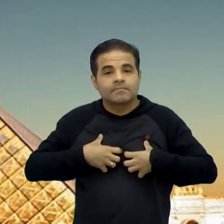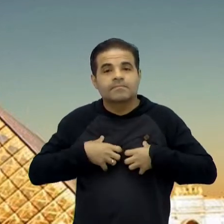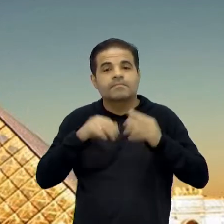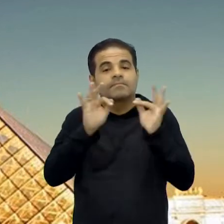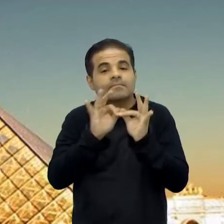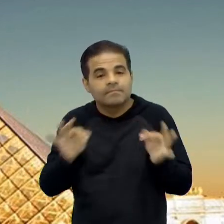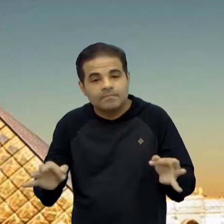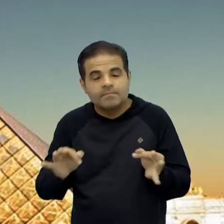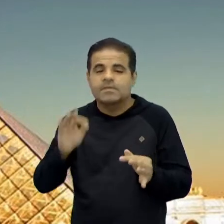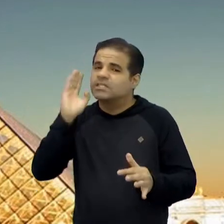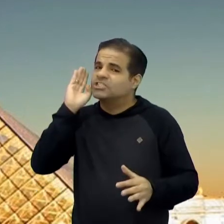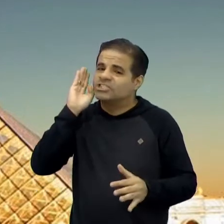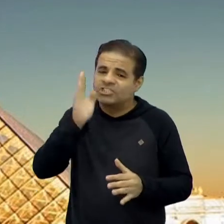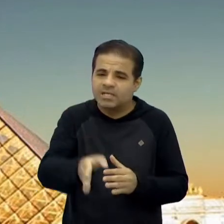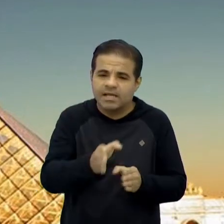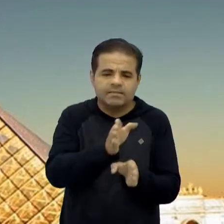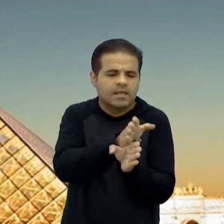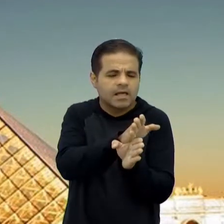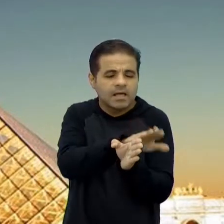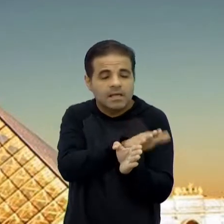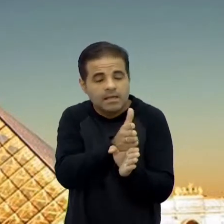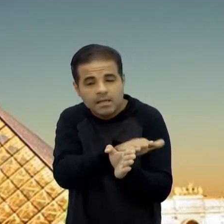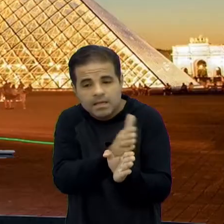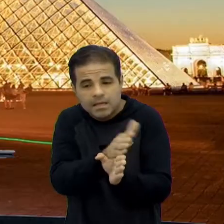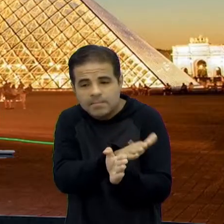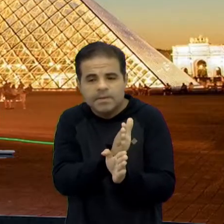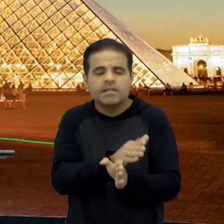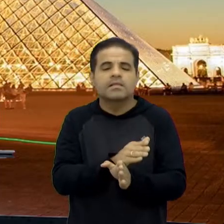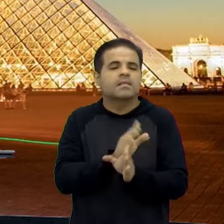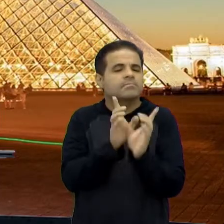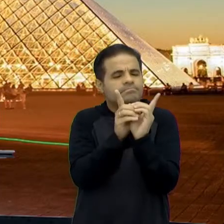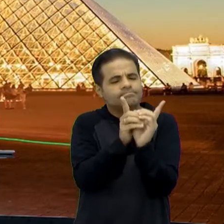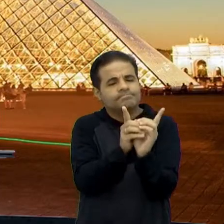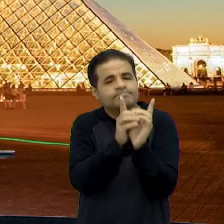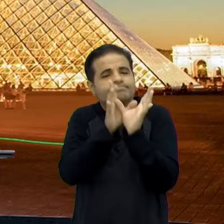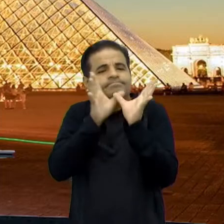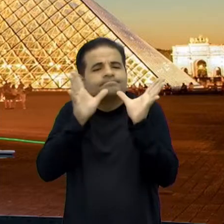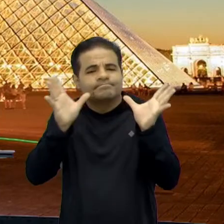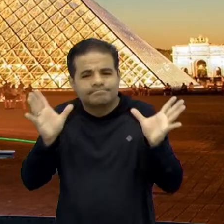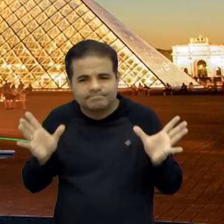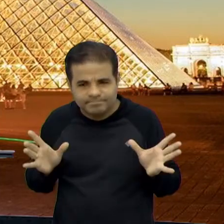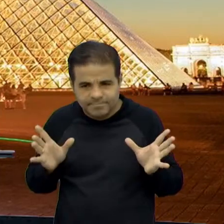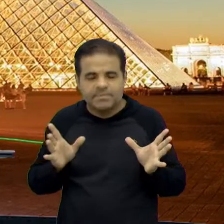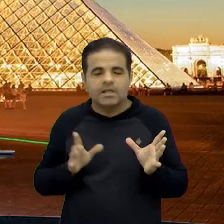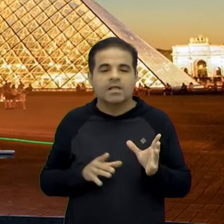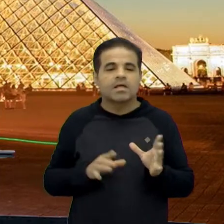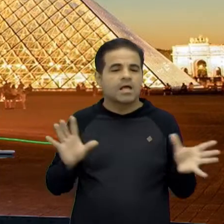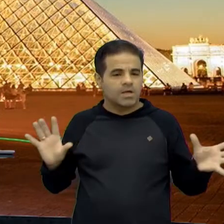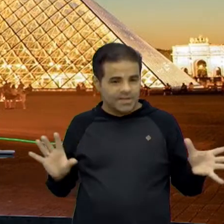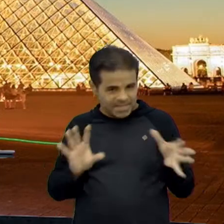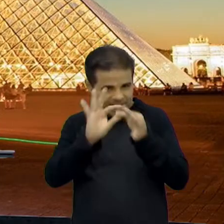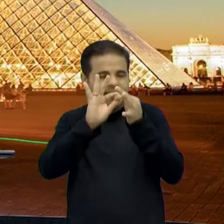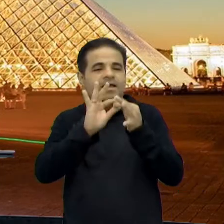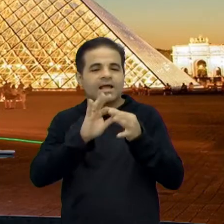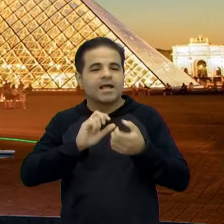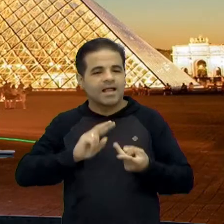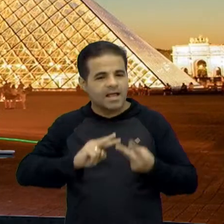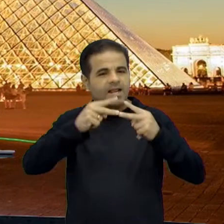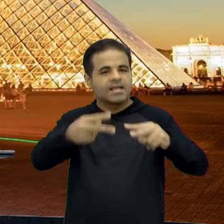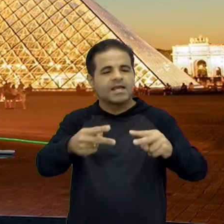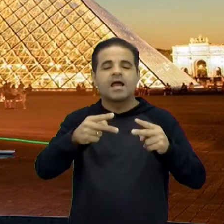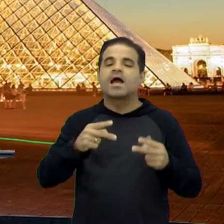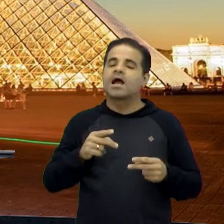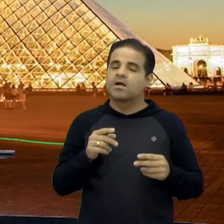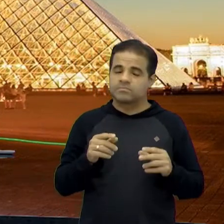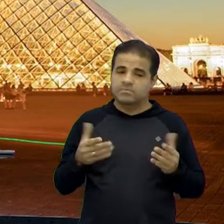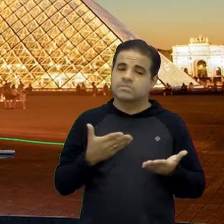simples, direta, híbrida, democrática, é isso. É bacana, porque você já está fazendo um link com a nossa aula, né, a última aula